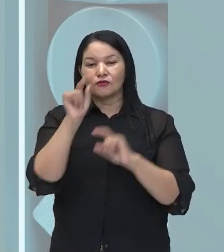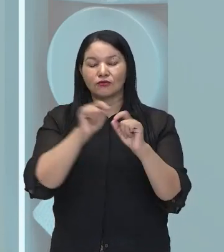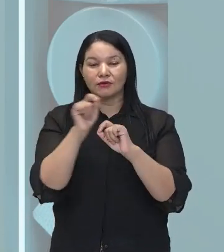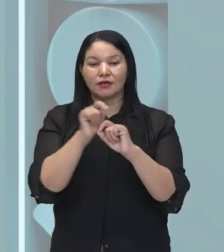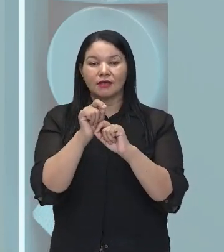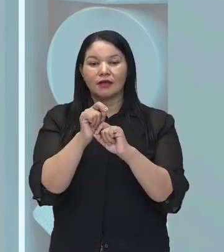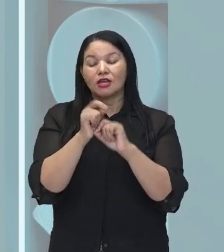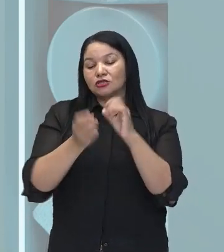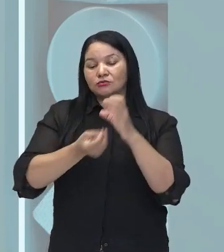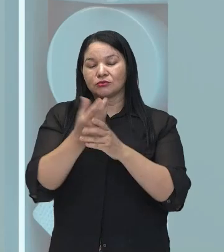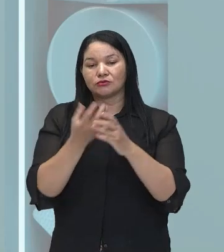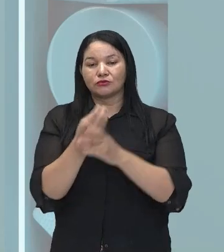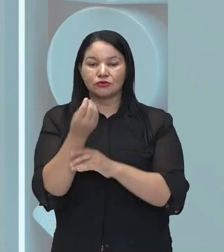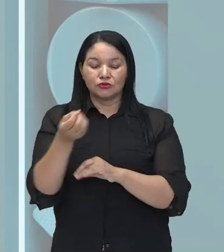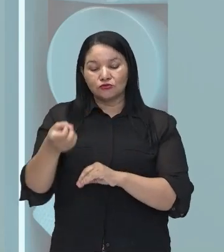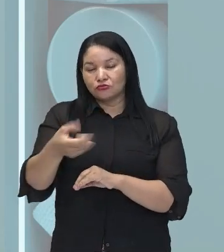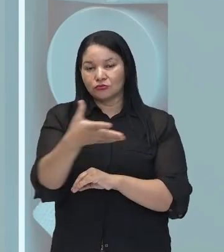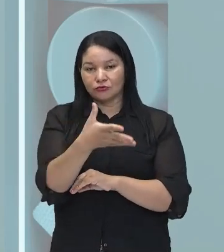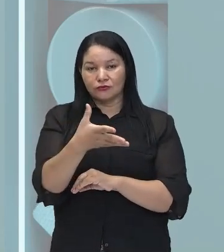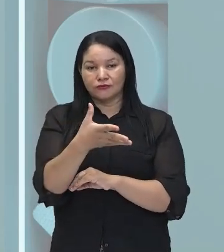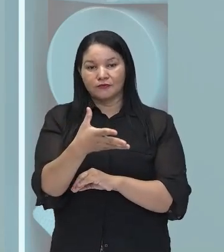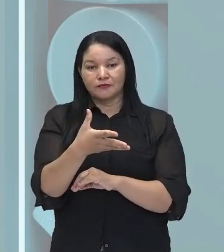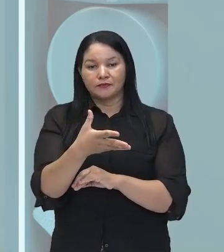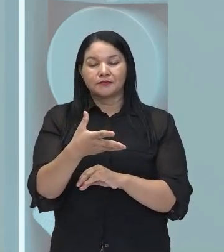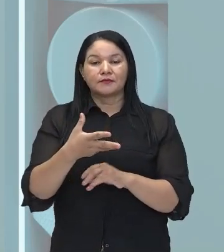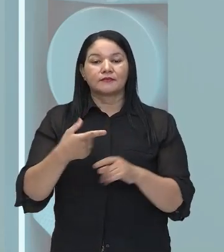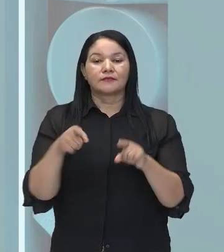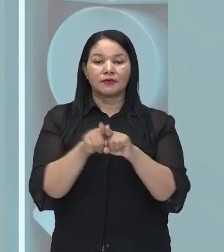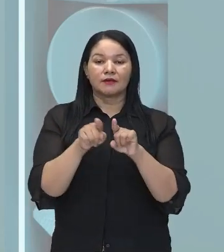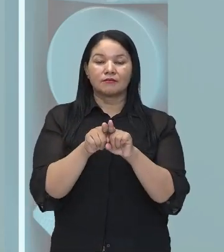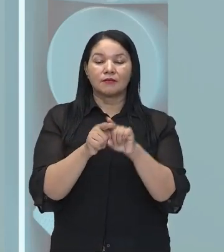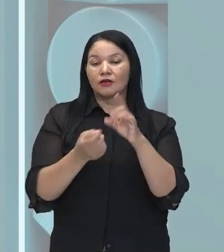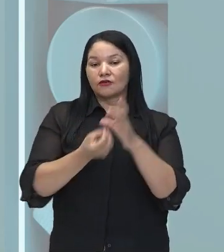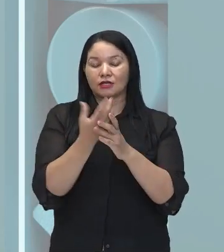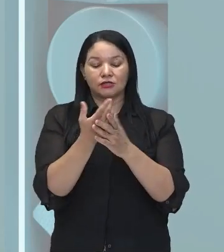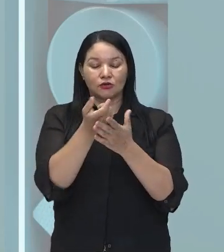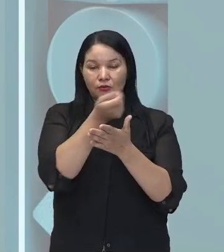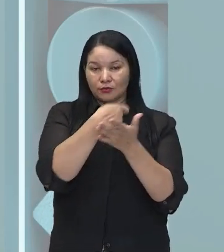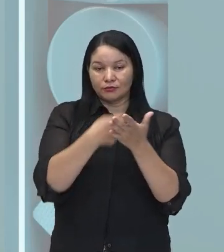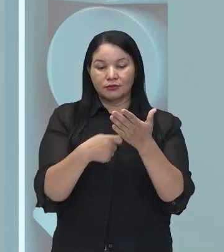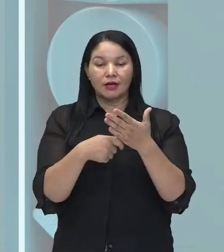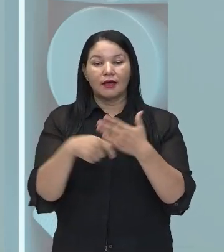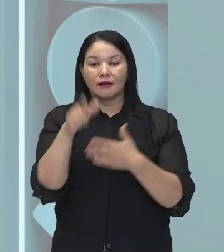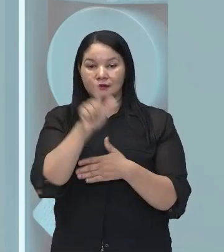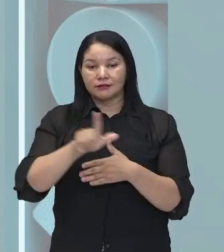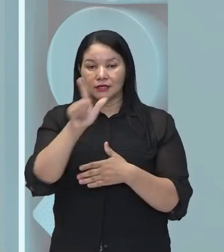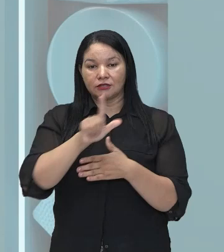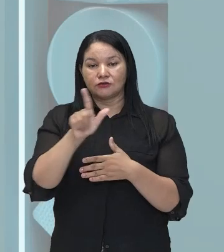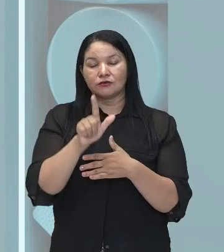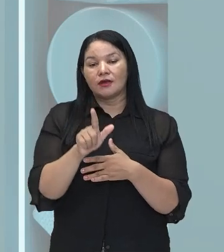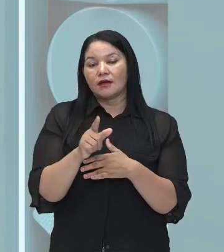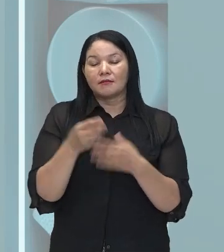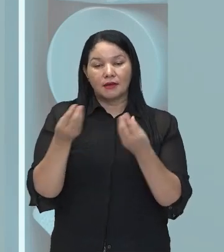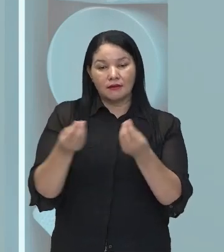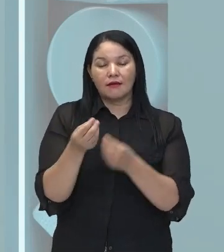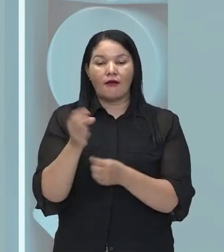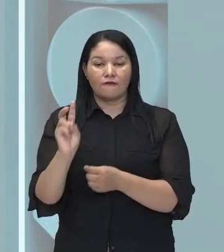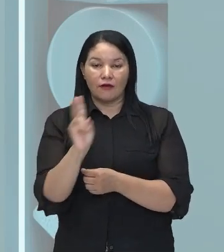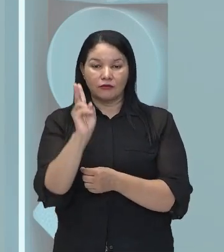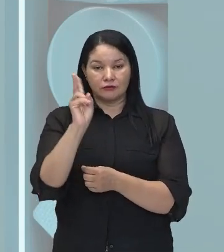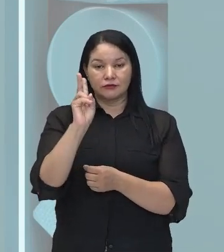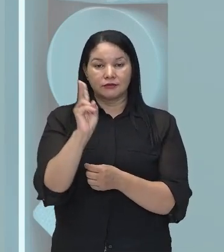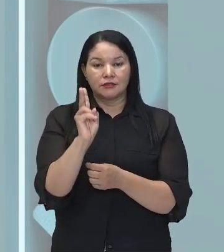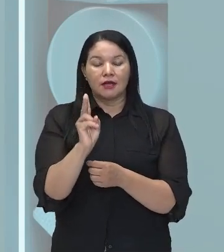novo, certo? Uma produção literária, uma arte genuinamente brasileira, valorizando a nossa terra, a